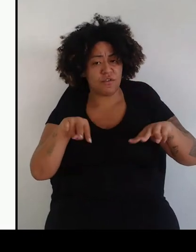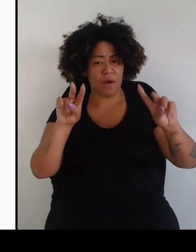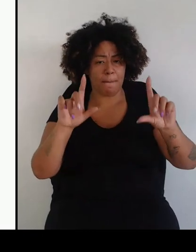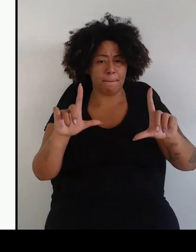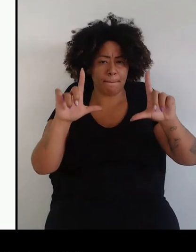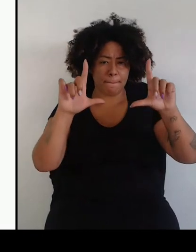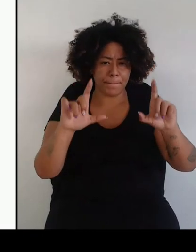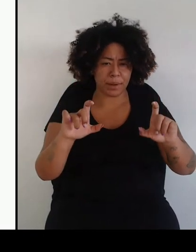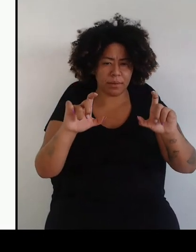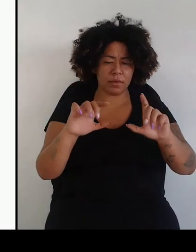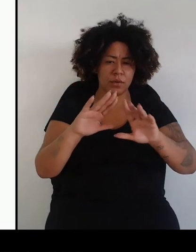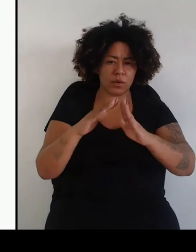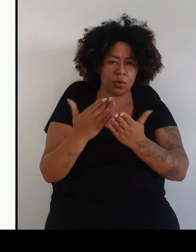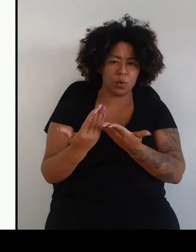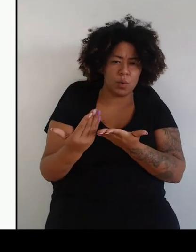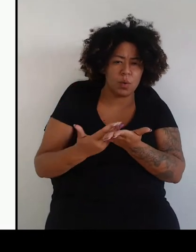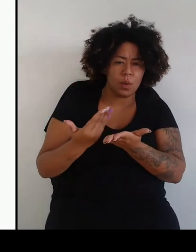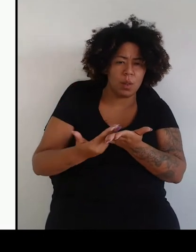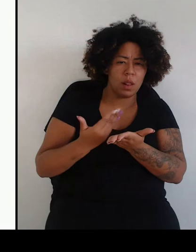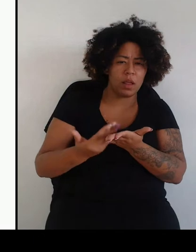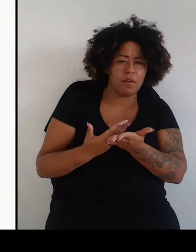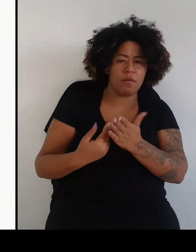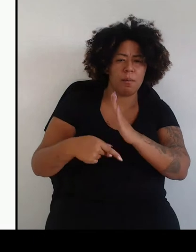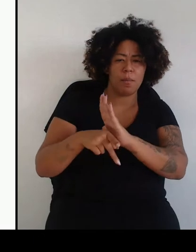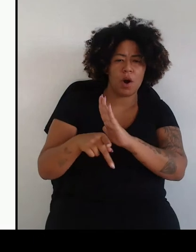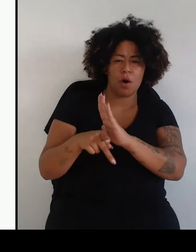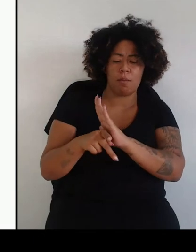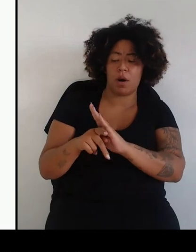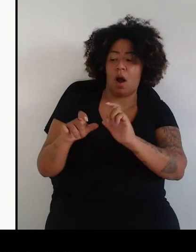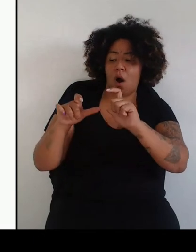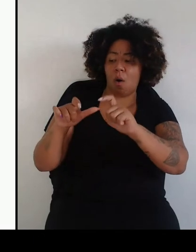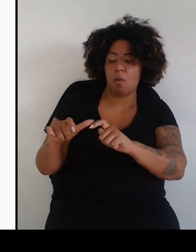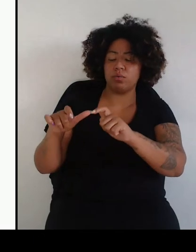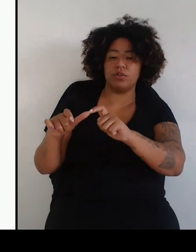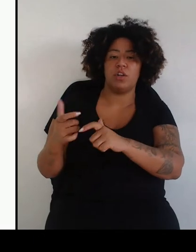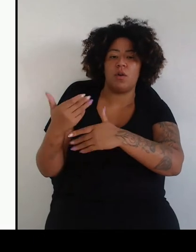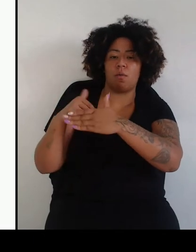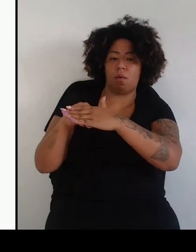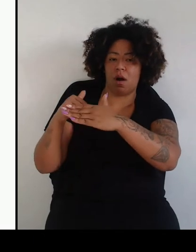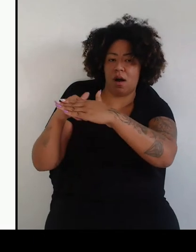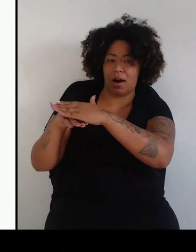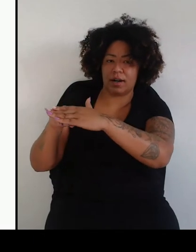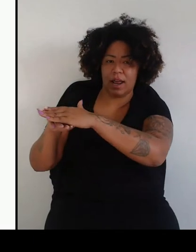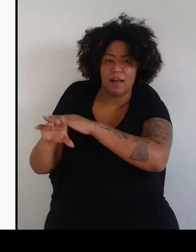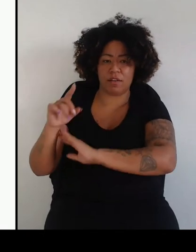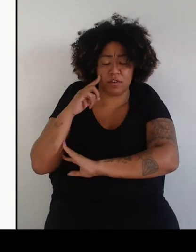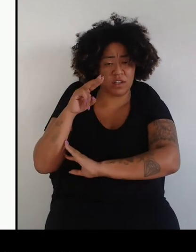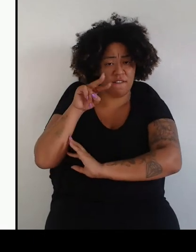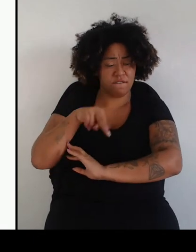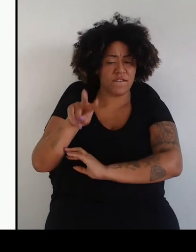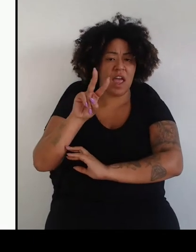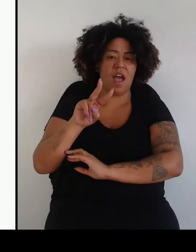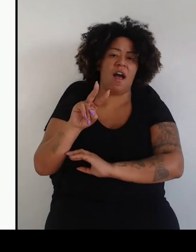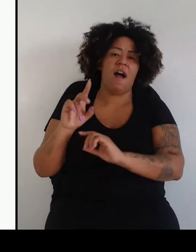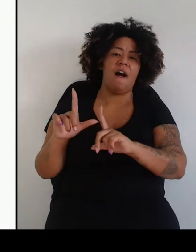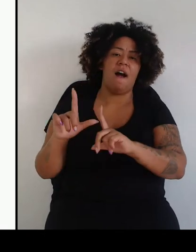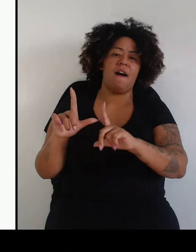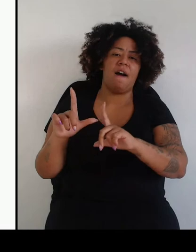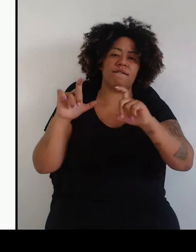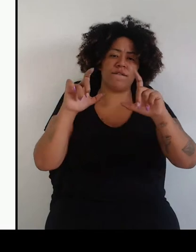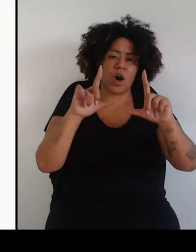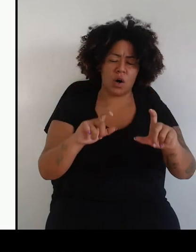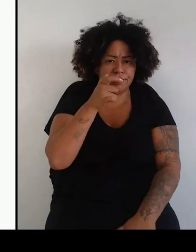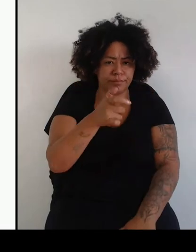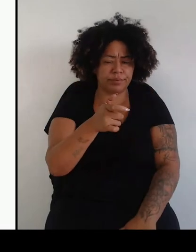livro no estúdio de bacon nós vemos aqui diversas formas que servem de inspiração para o pintor